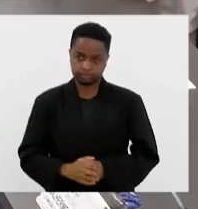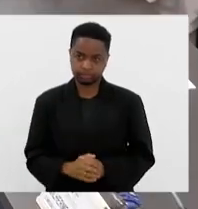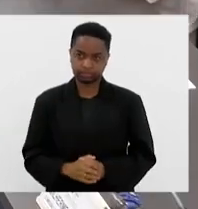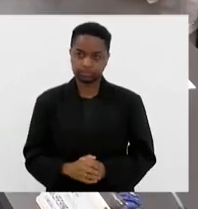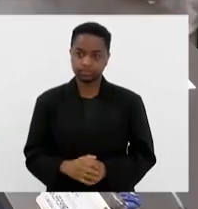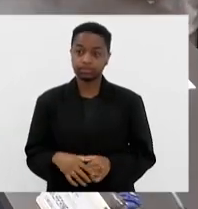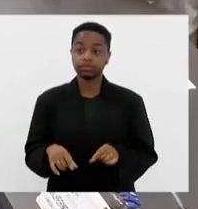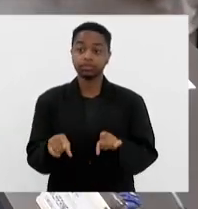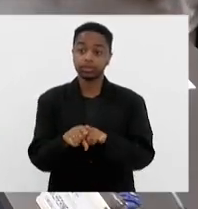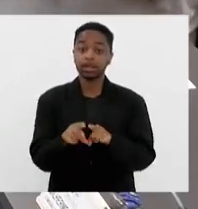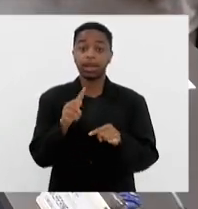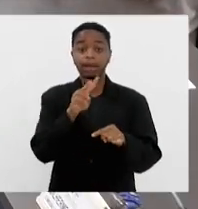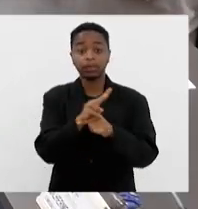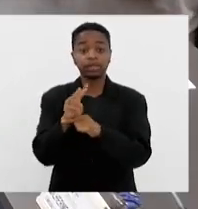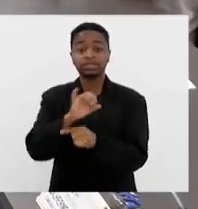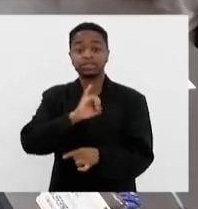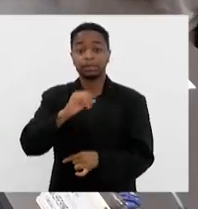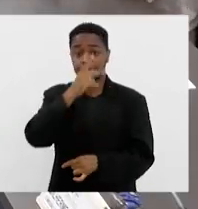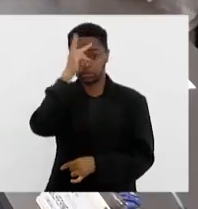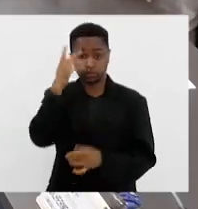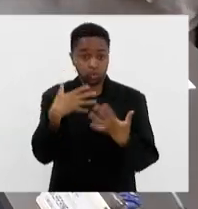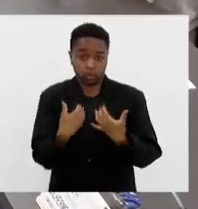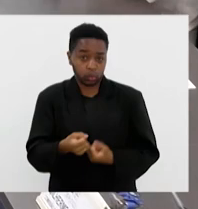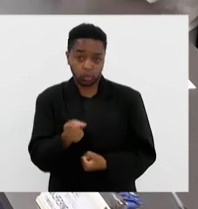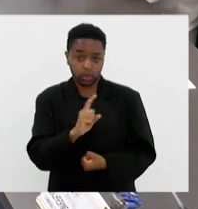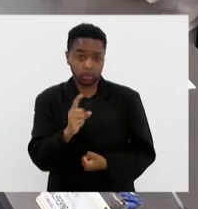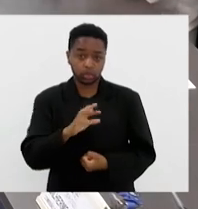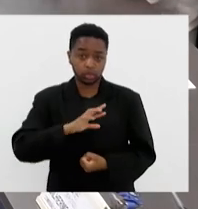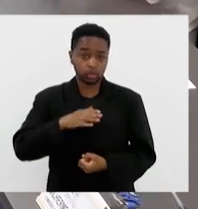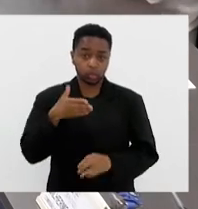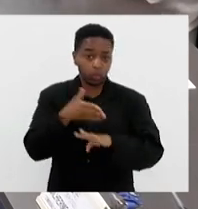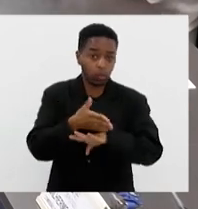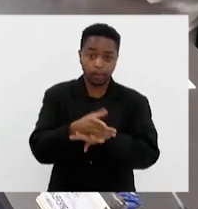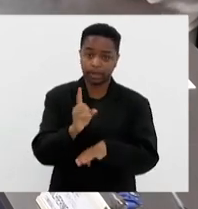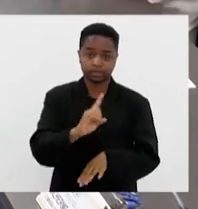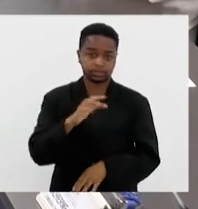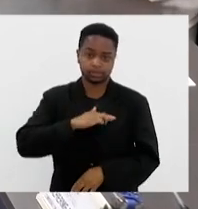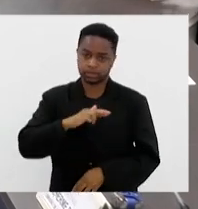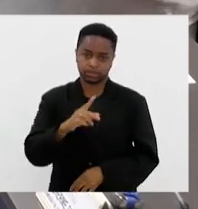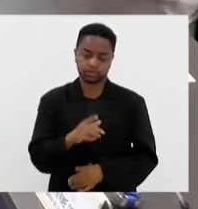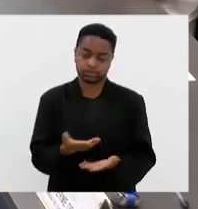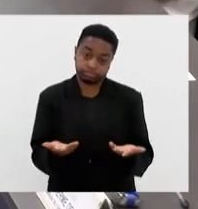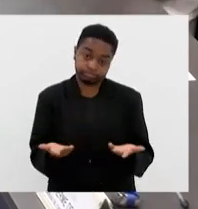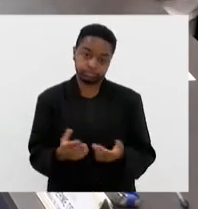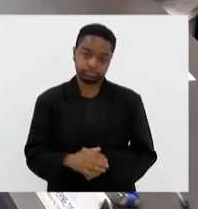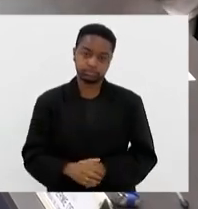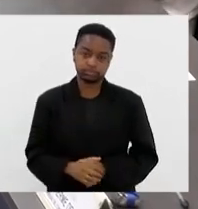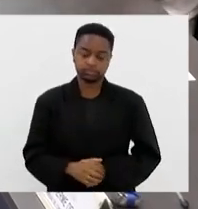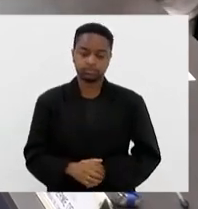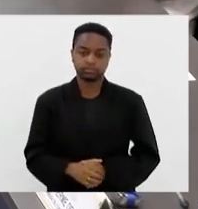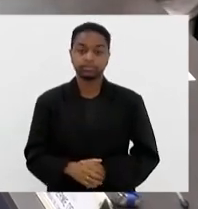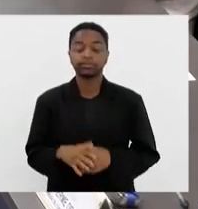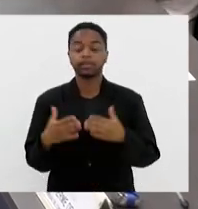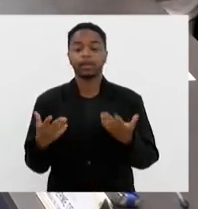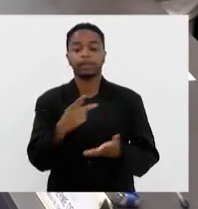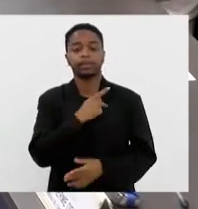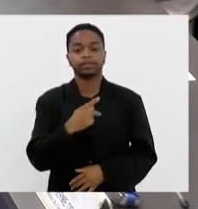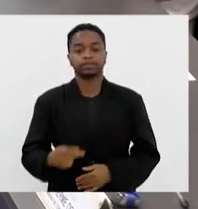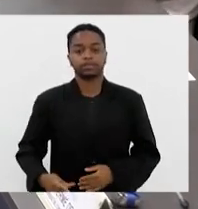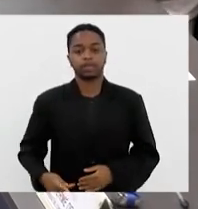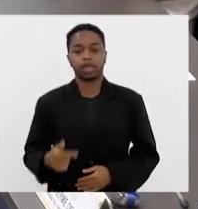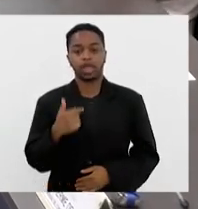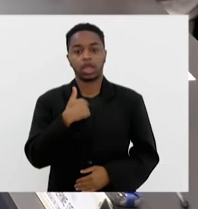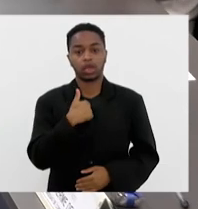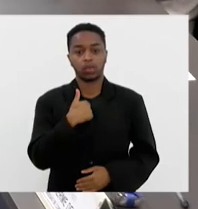até aqueles que não são adeptos àqueles da religião de matriz africana. Exatamente. Deputado Luiz Paulo. Senhor presidente, eu